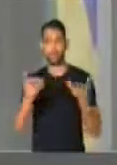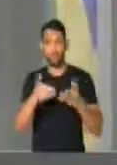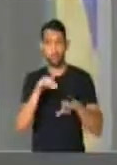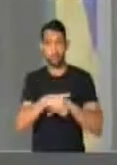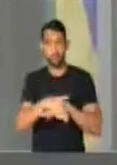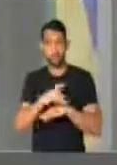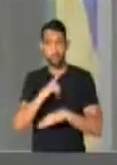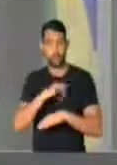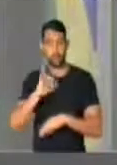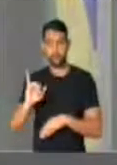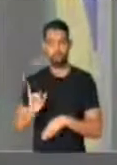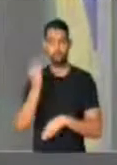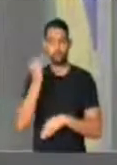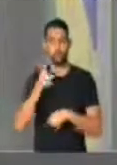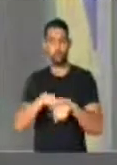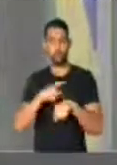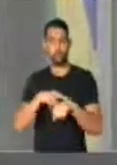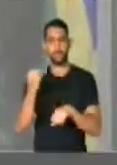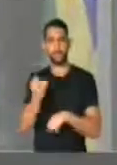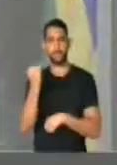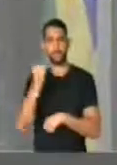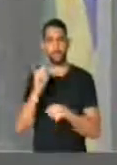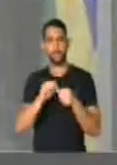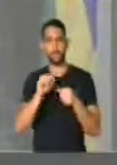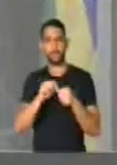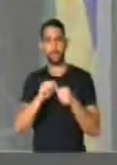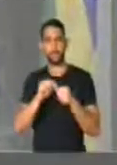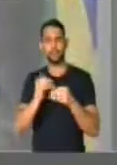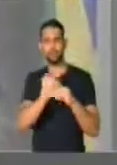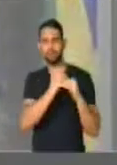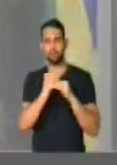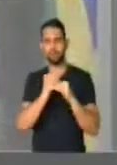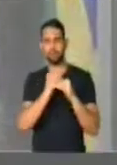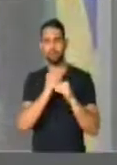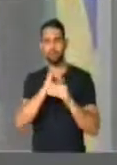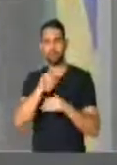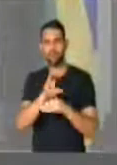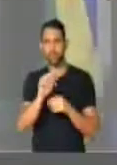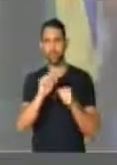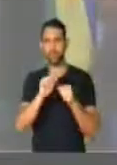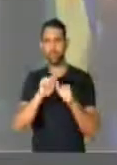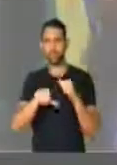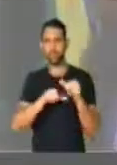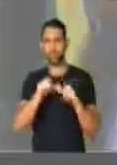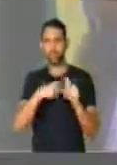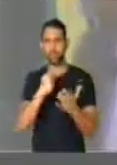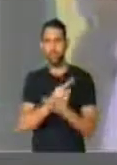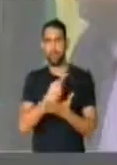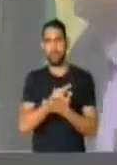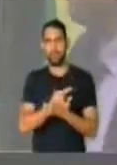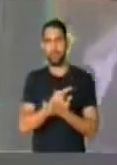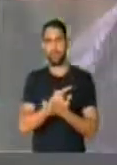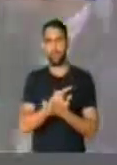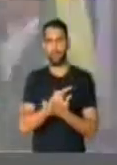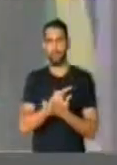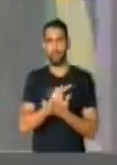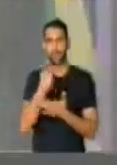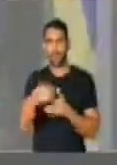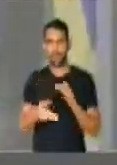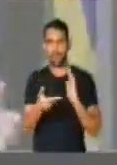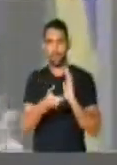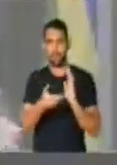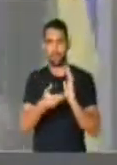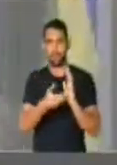noite, temos uma oportunidade de fazer justiça, de corrigir um equívoco. Esta